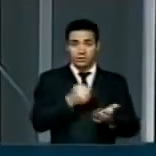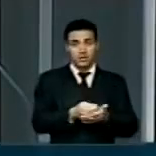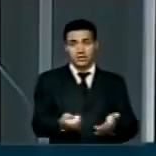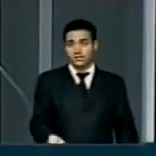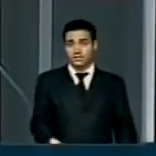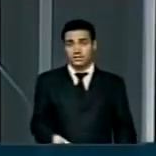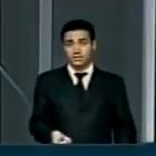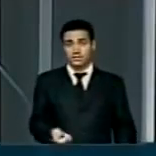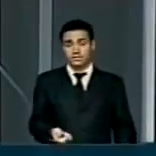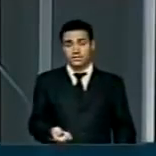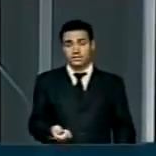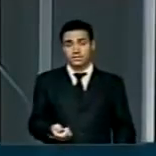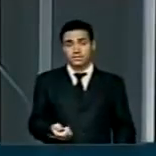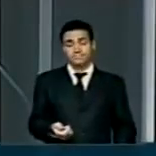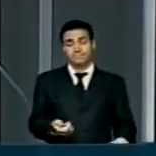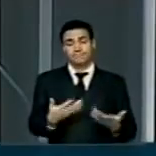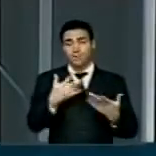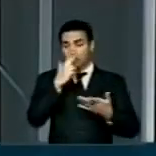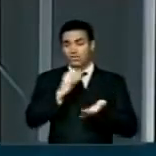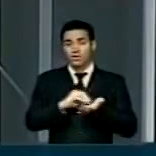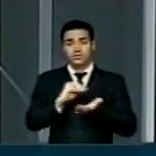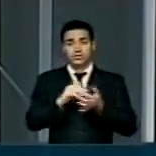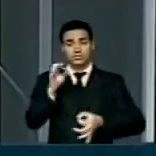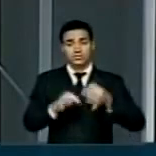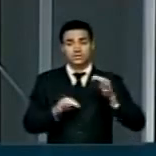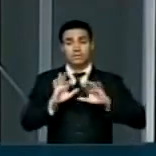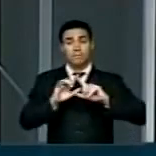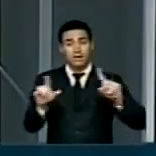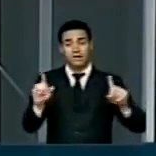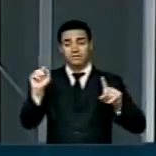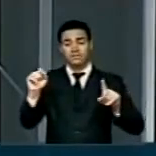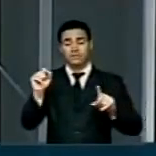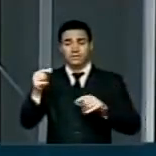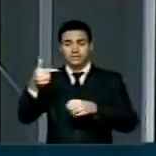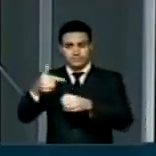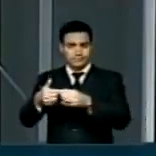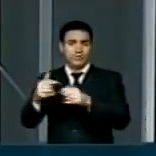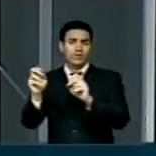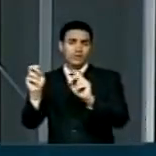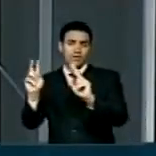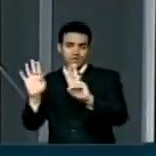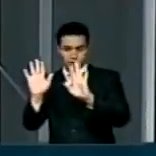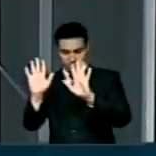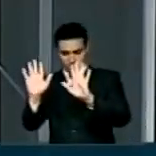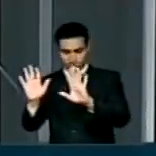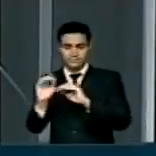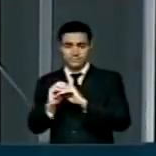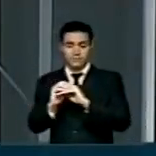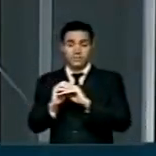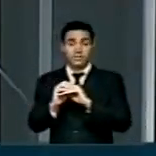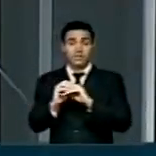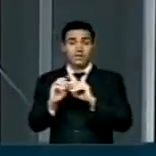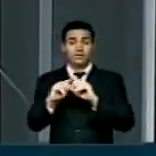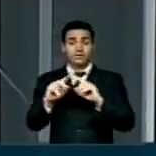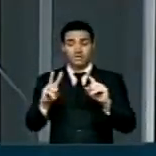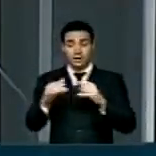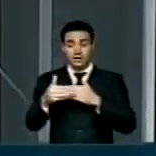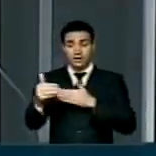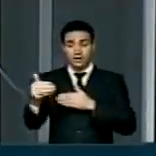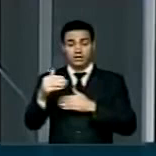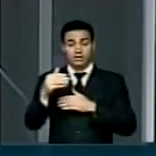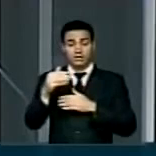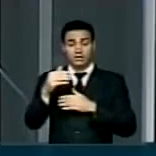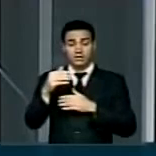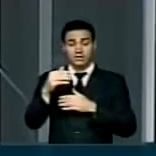eu acho isso uma injustiça. Agora essa do remédio, mas afinal a gasolina ainda vai lá. Como vão aumentar a bebida de